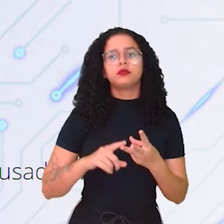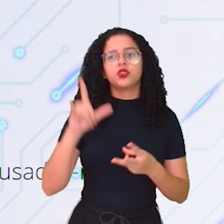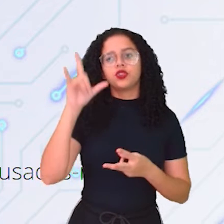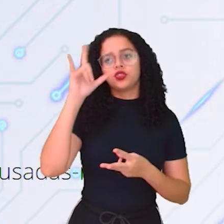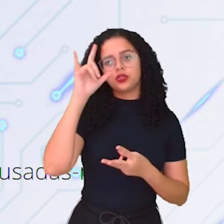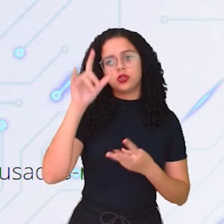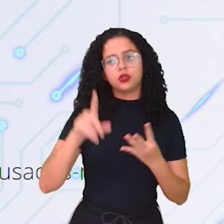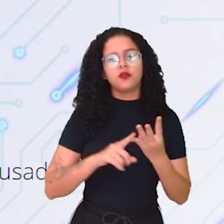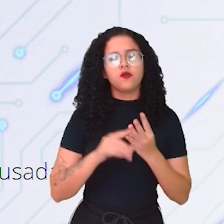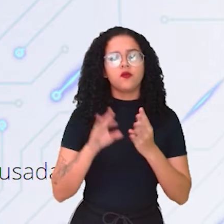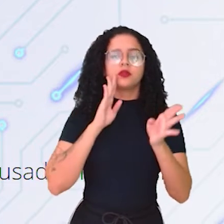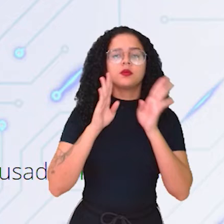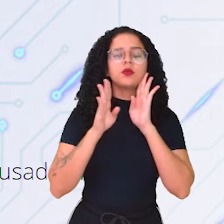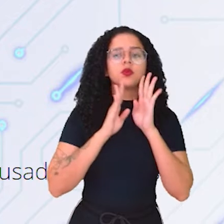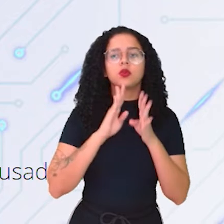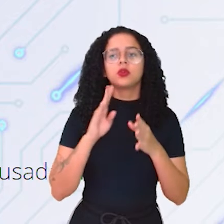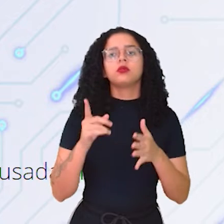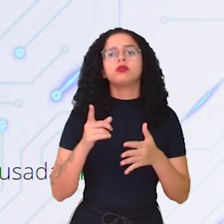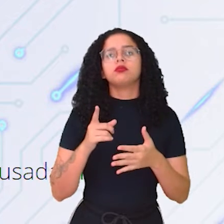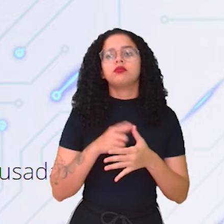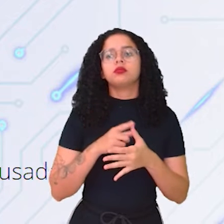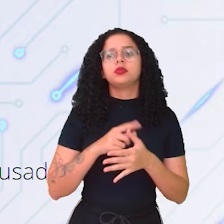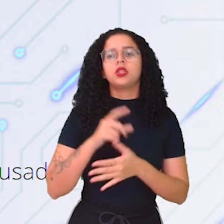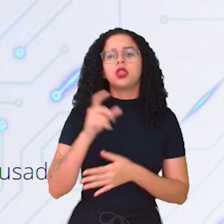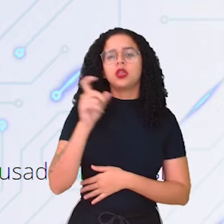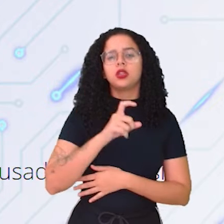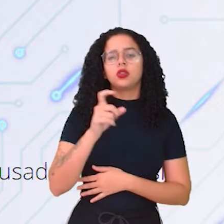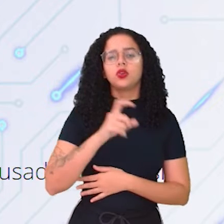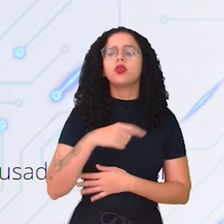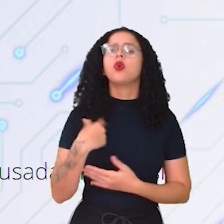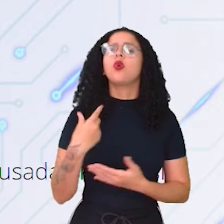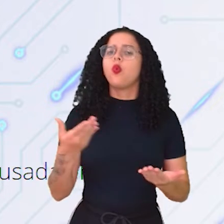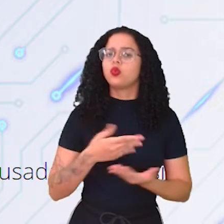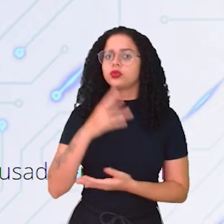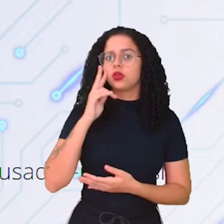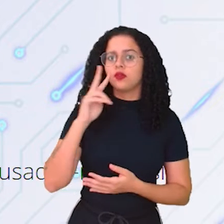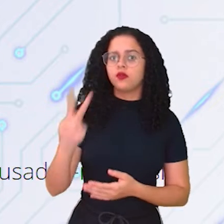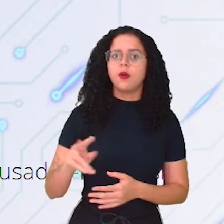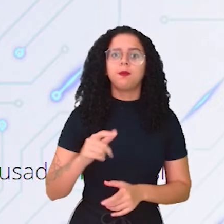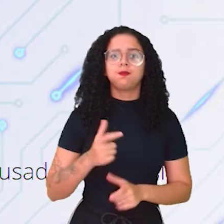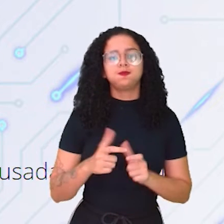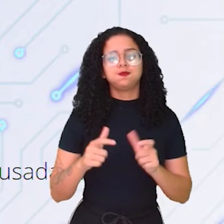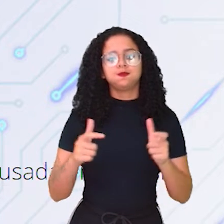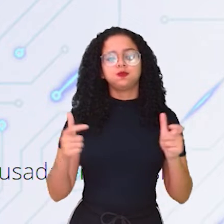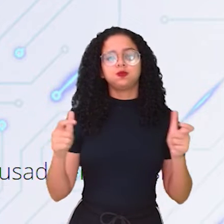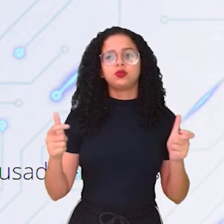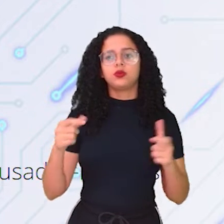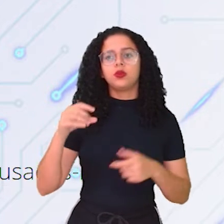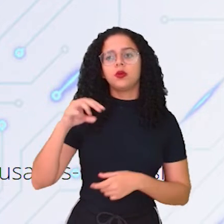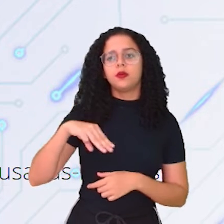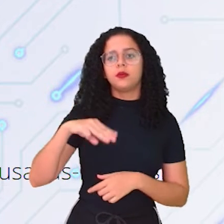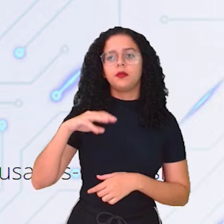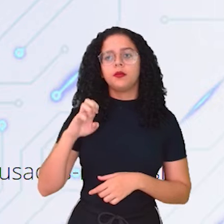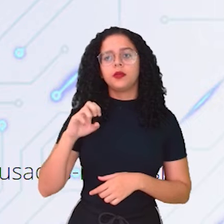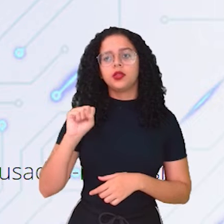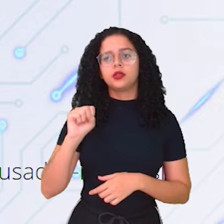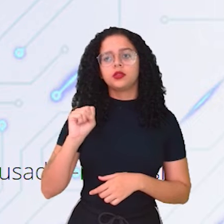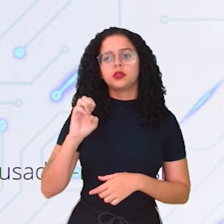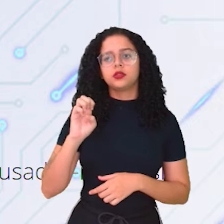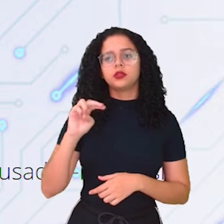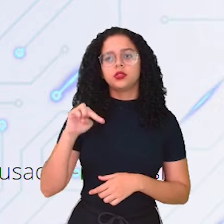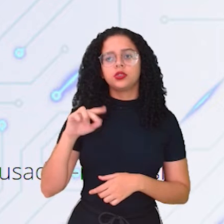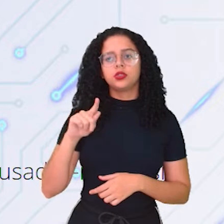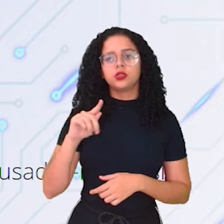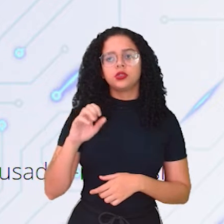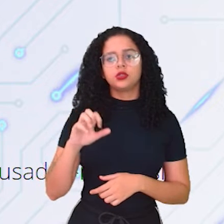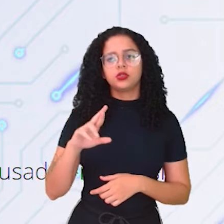o TikTok, que hoje a gente está vendo cada vez mais o crescimento, o Messenger, né? O